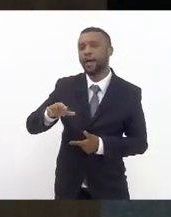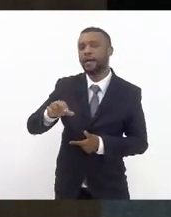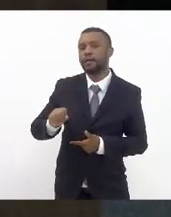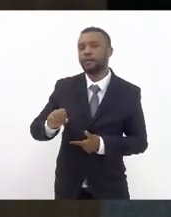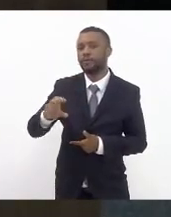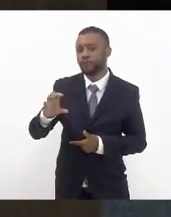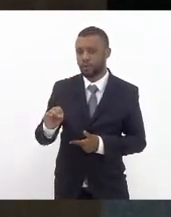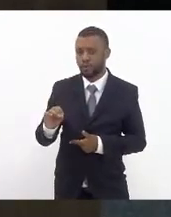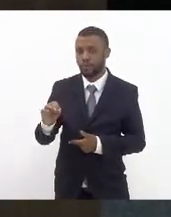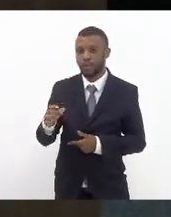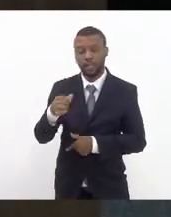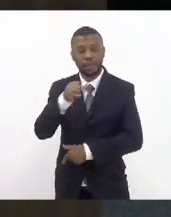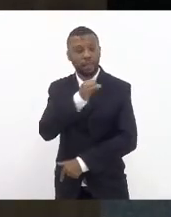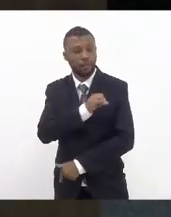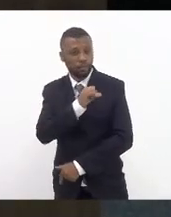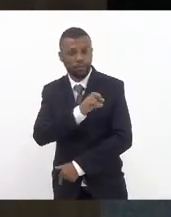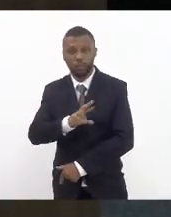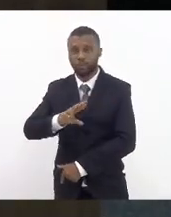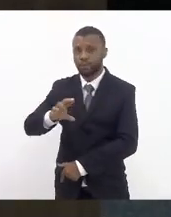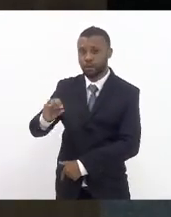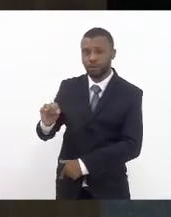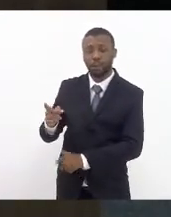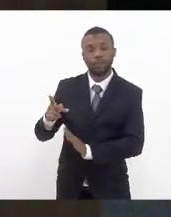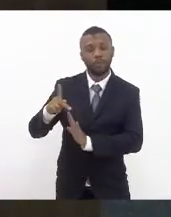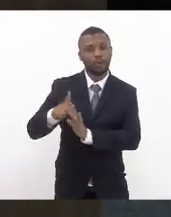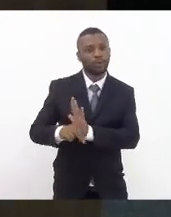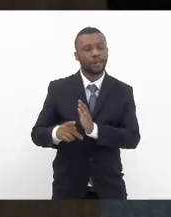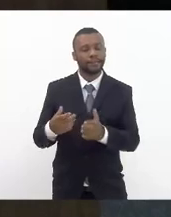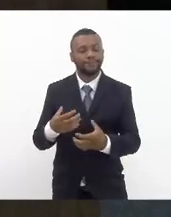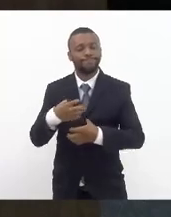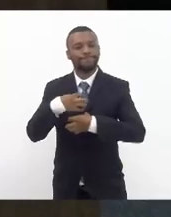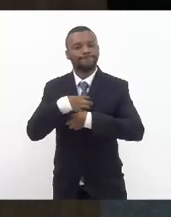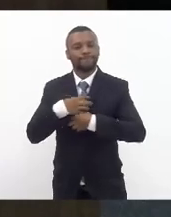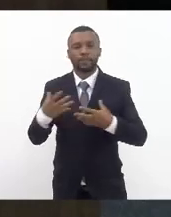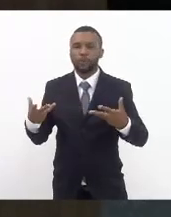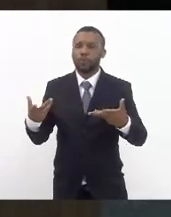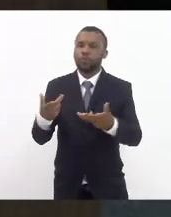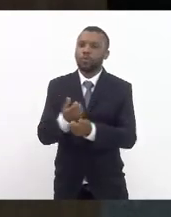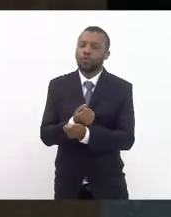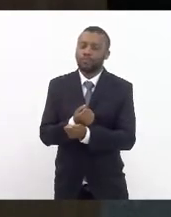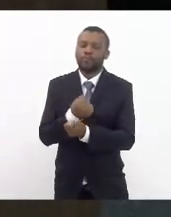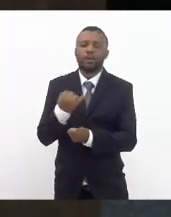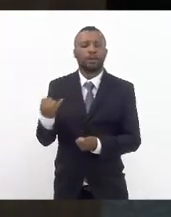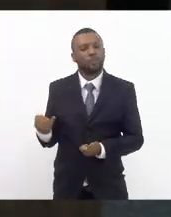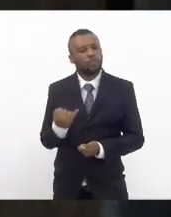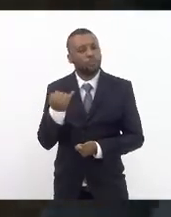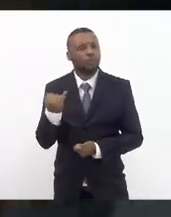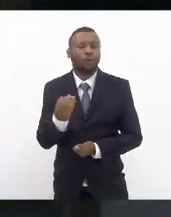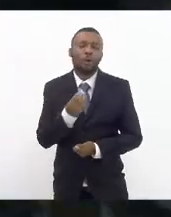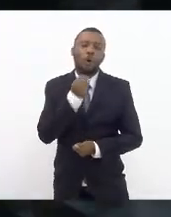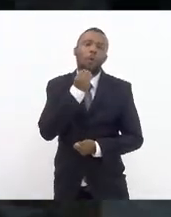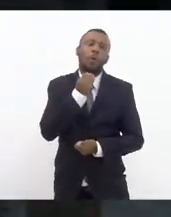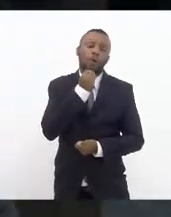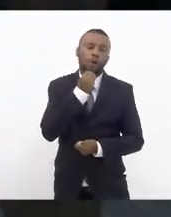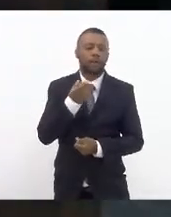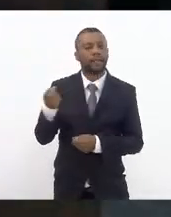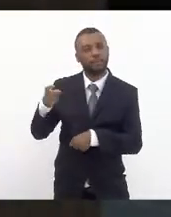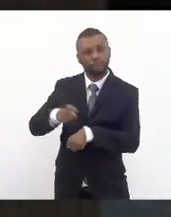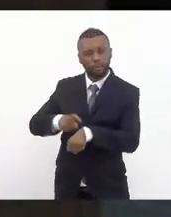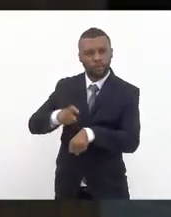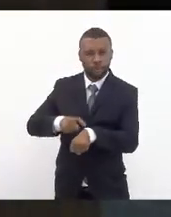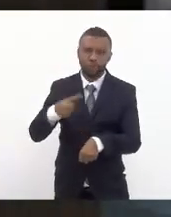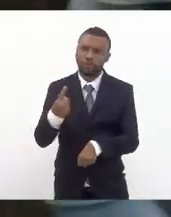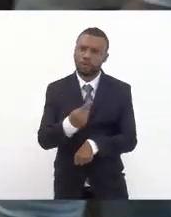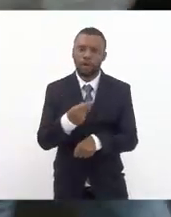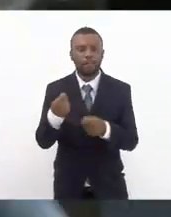de Janeiro. Projeto de extrema sensibilidade e muito oportuno nesse momento em que a gente precisa